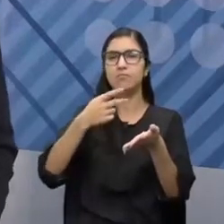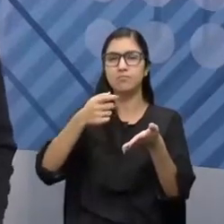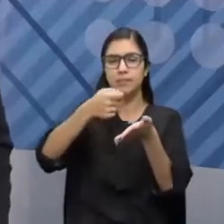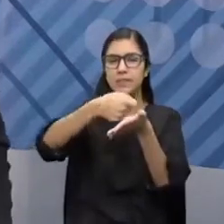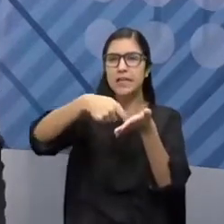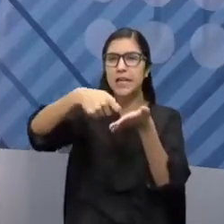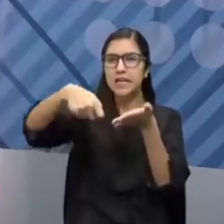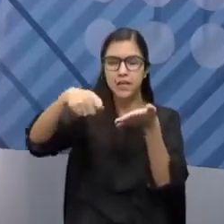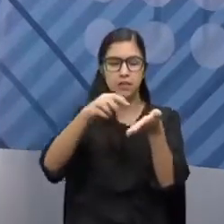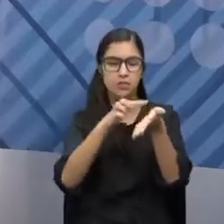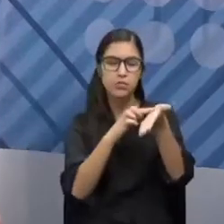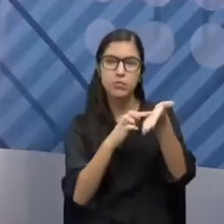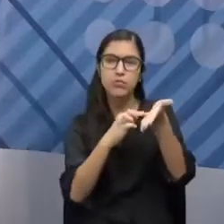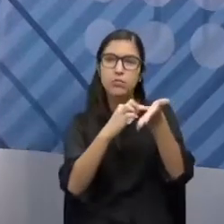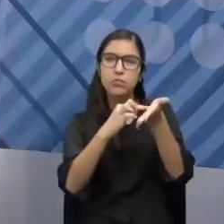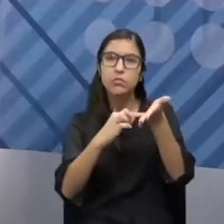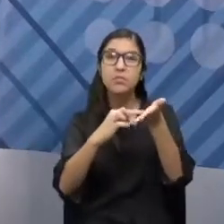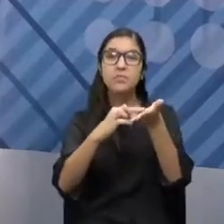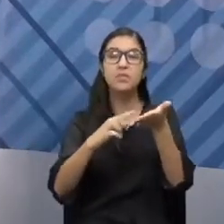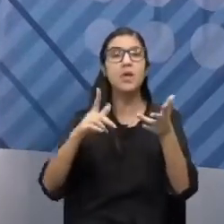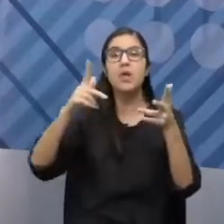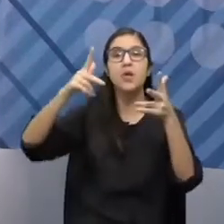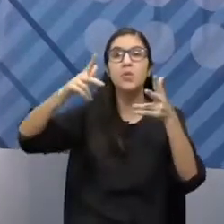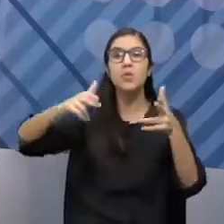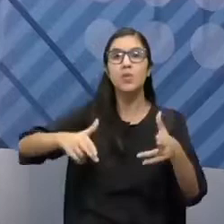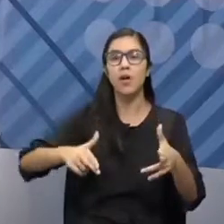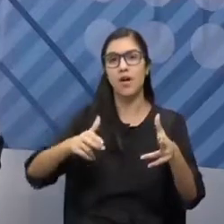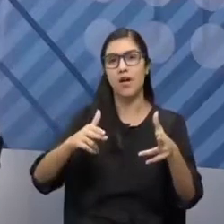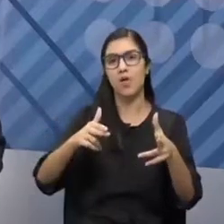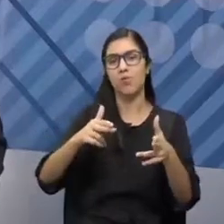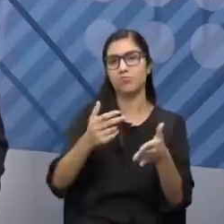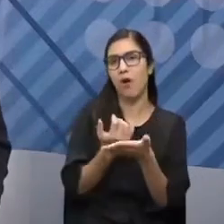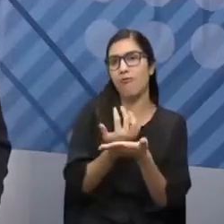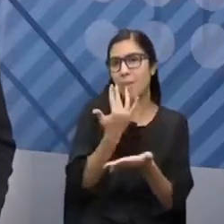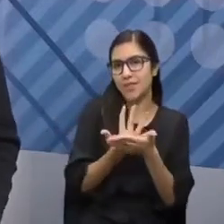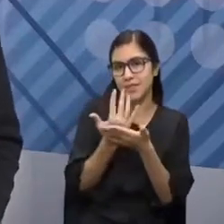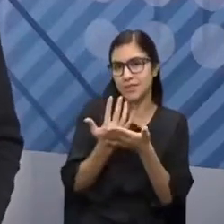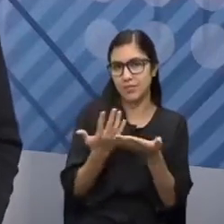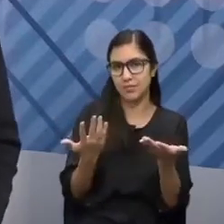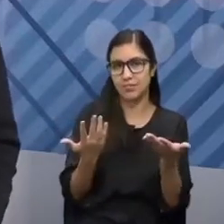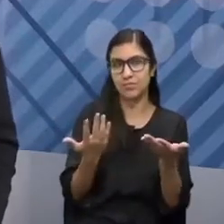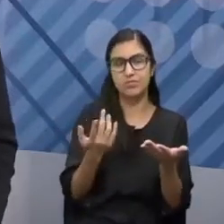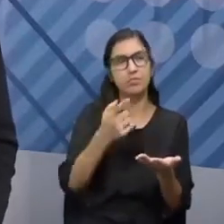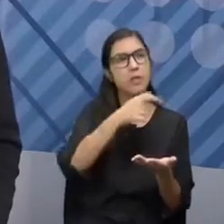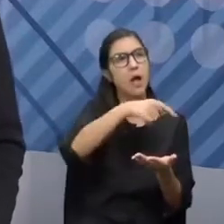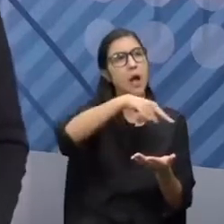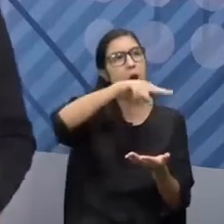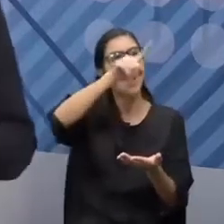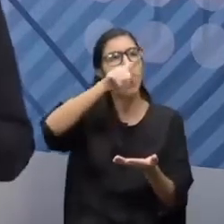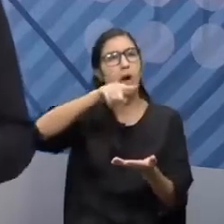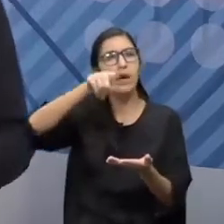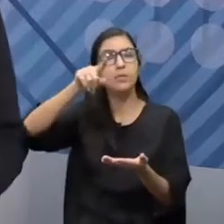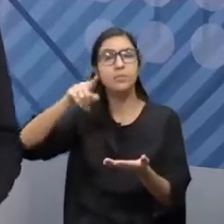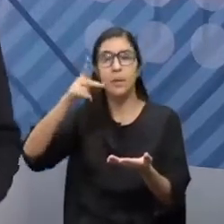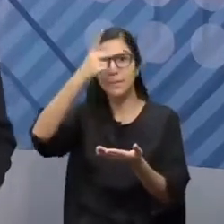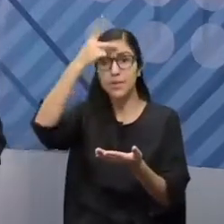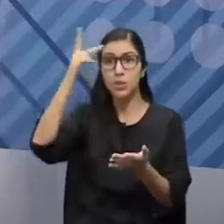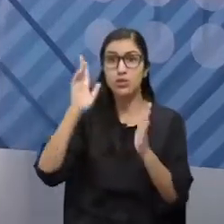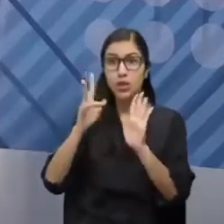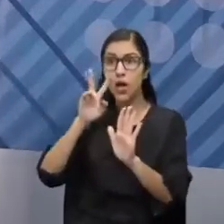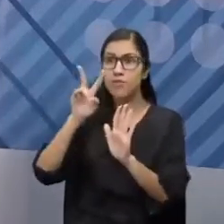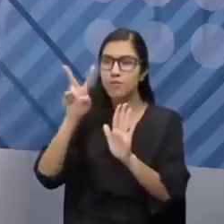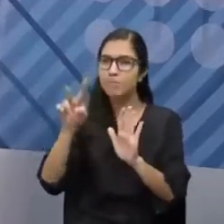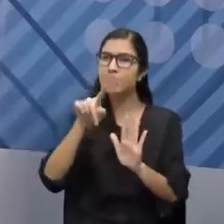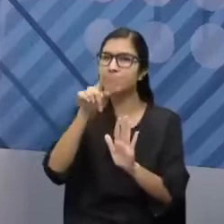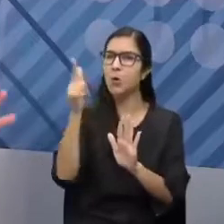Escrita na palma da mão é a mesma letra que a gente faz para alfabetização, certo? Com essa, para uma pessoa que enxergou,